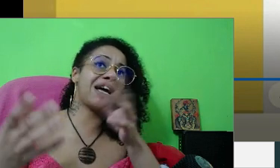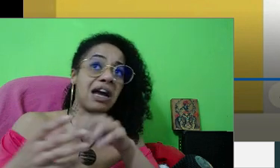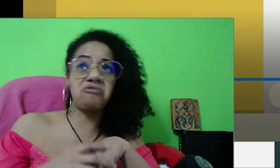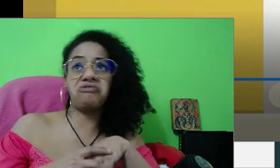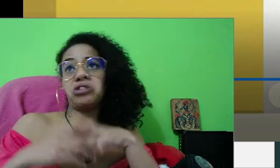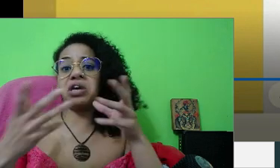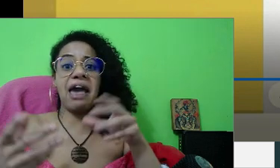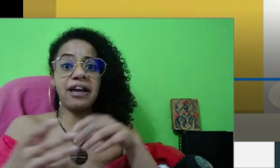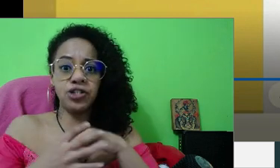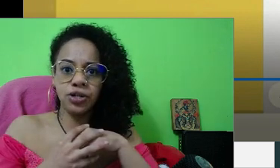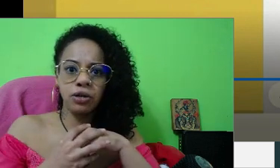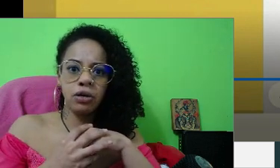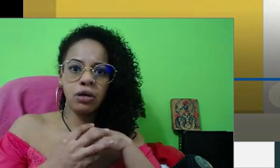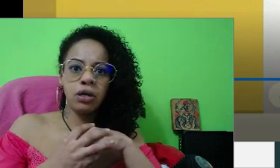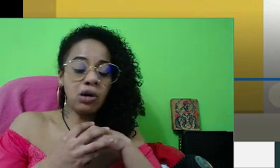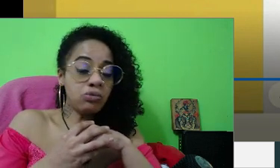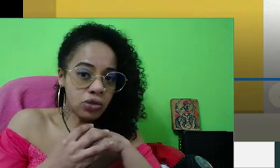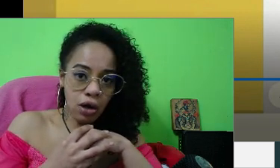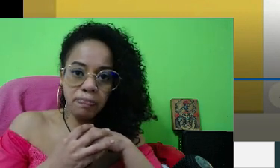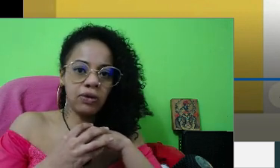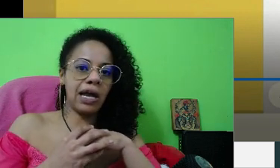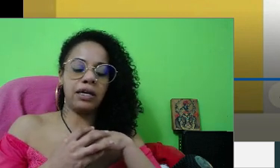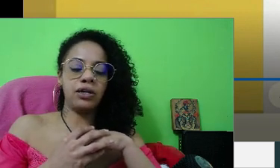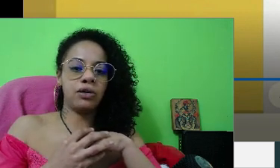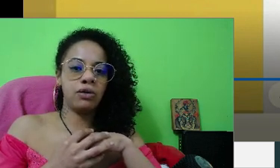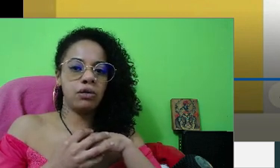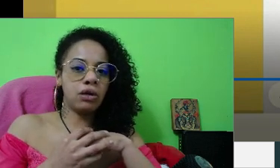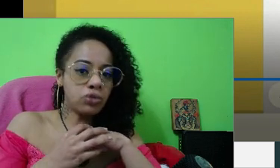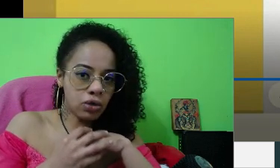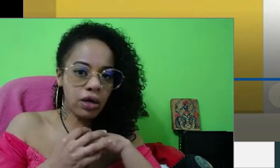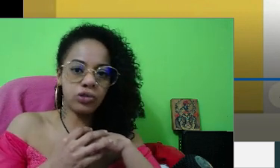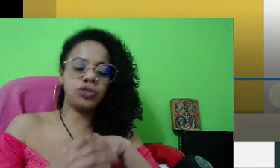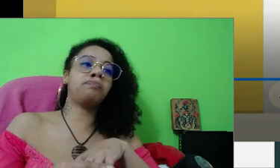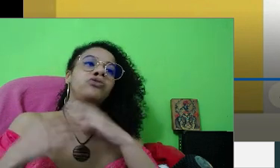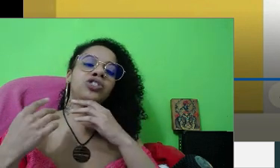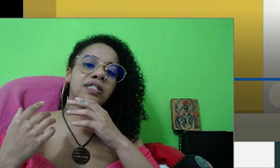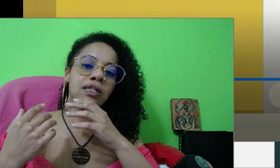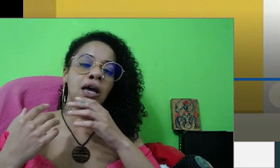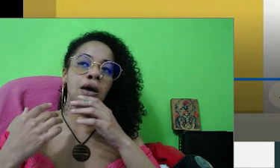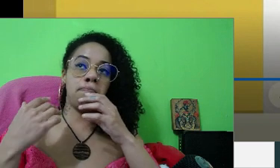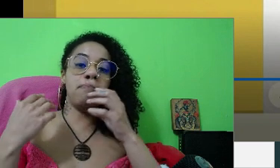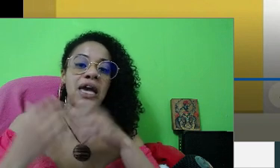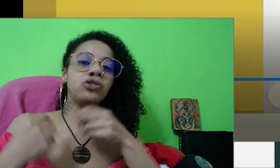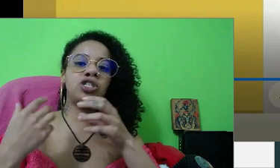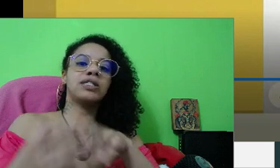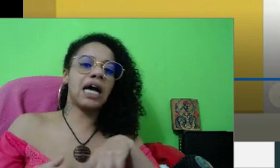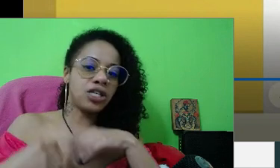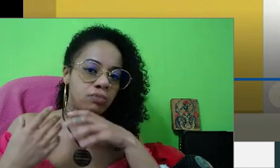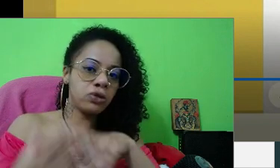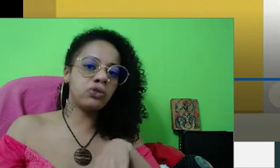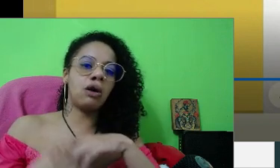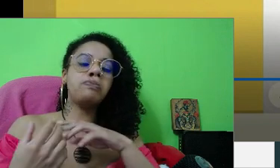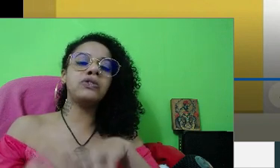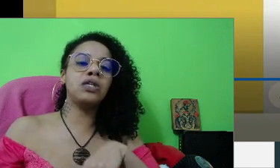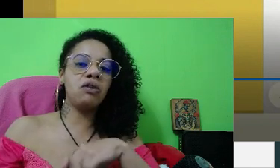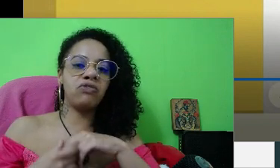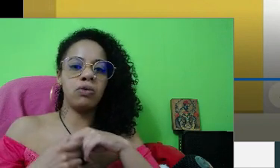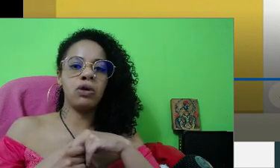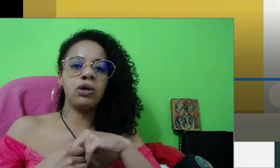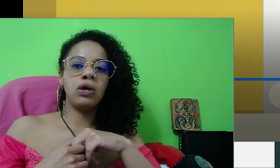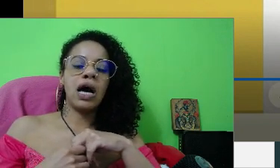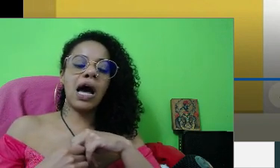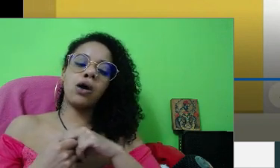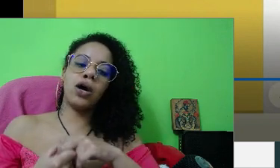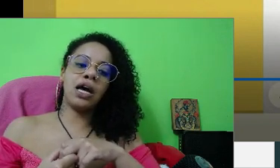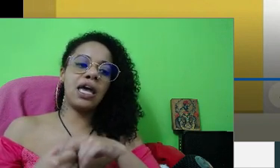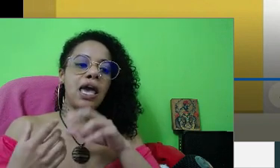marcado o canal feito react não só pelo like Não só eu sou pelo de menos desgaste emocional possível